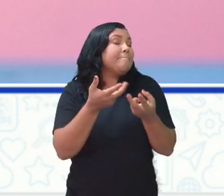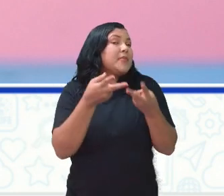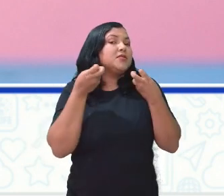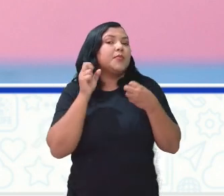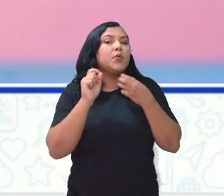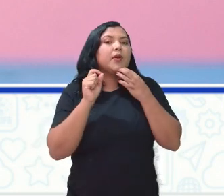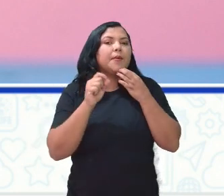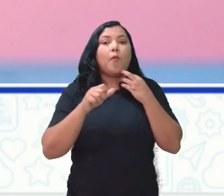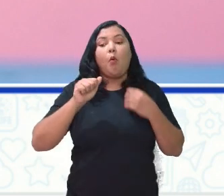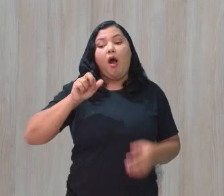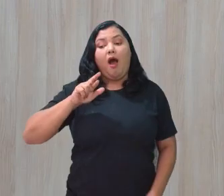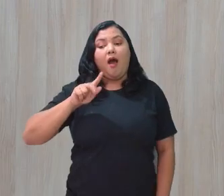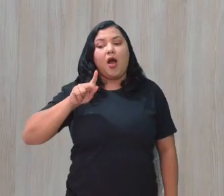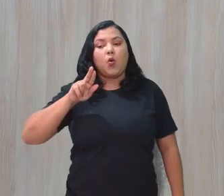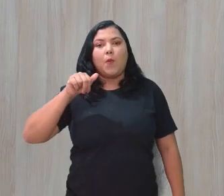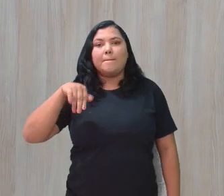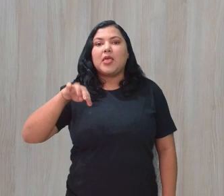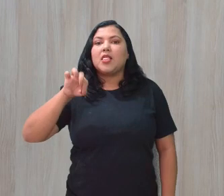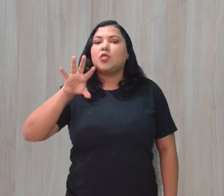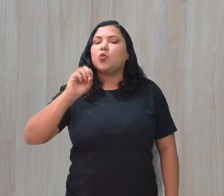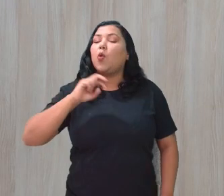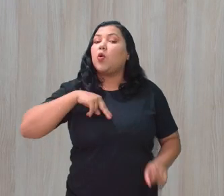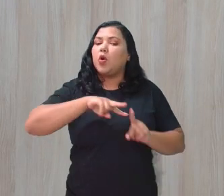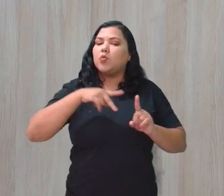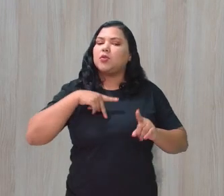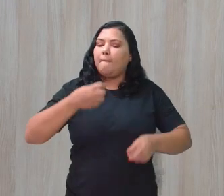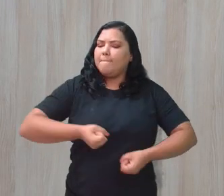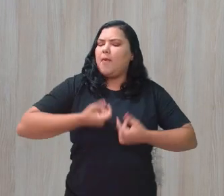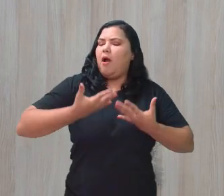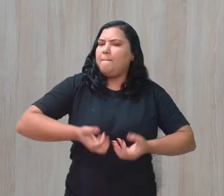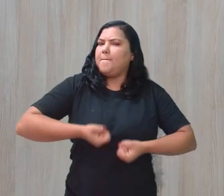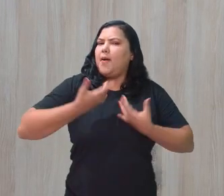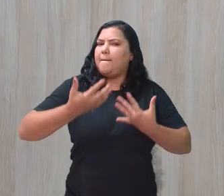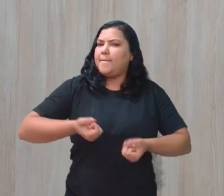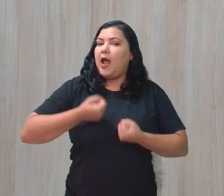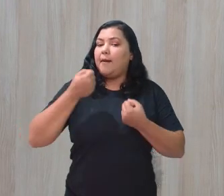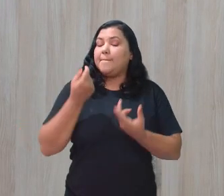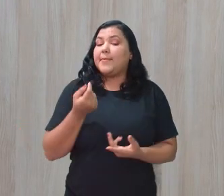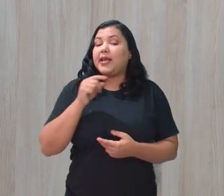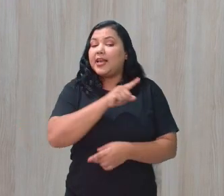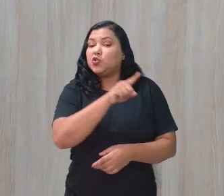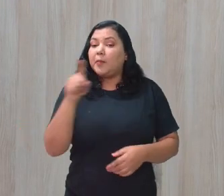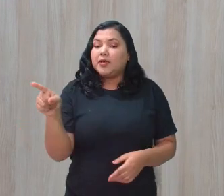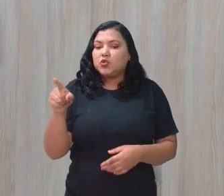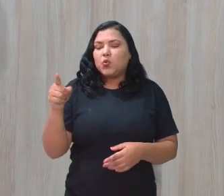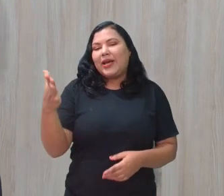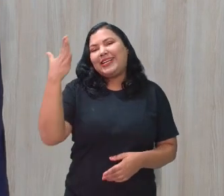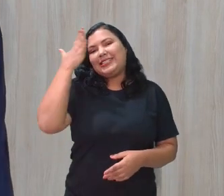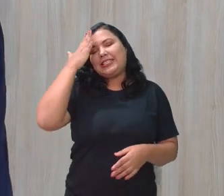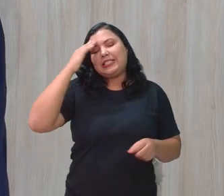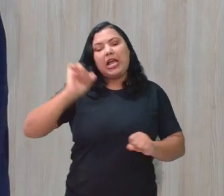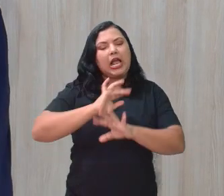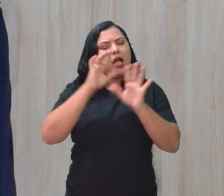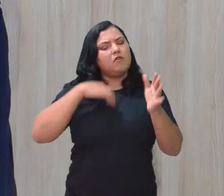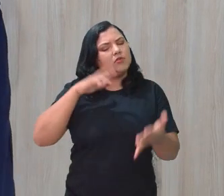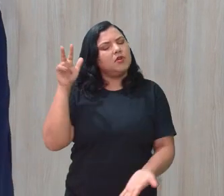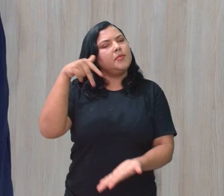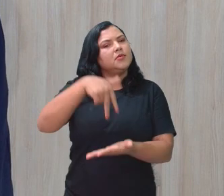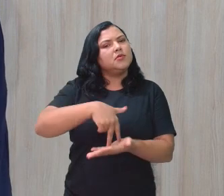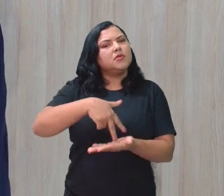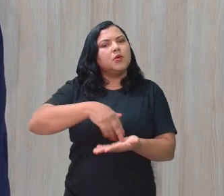é o quê? Um recurso persuasivo, não é? Um recurso para fundamentar um ponto de